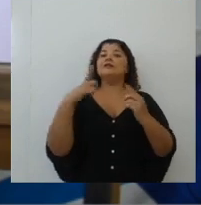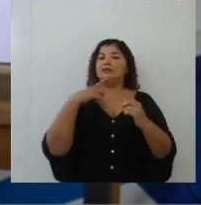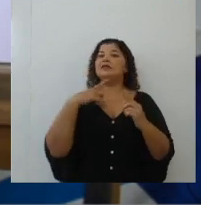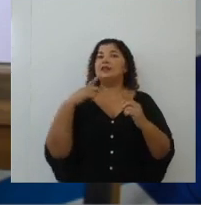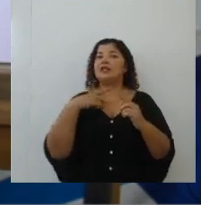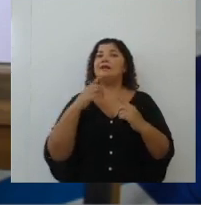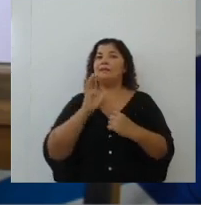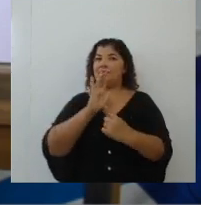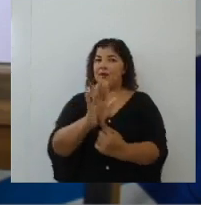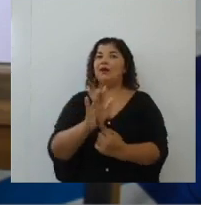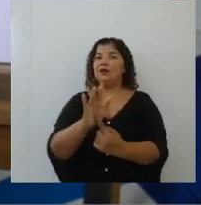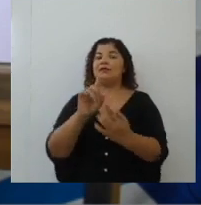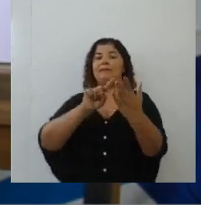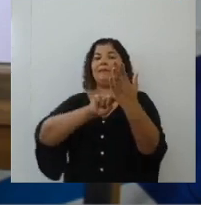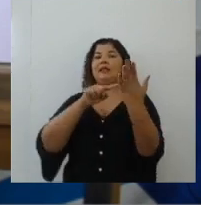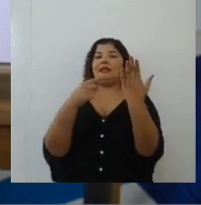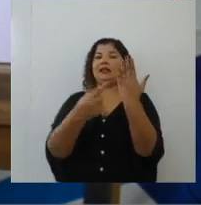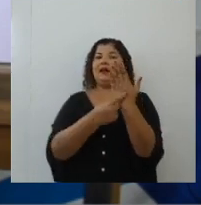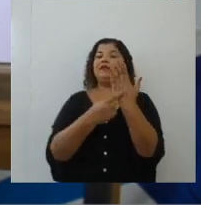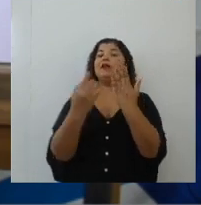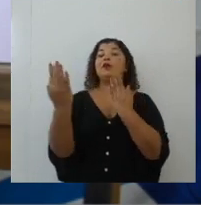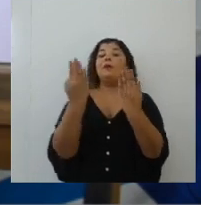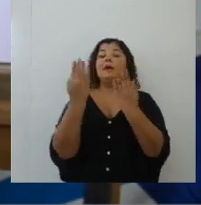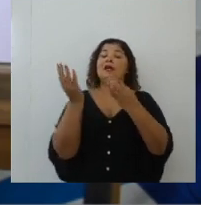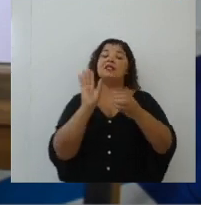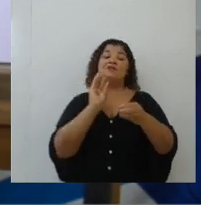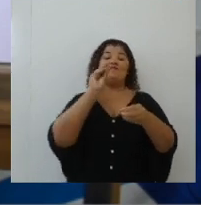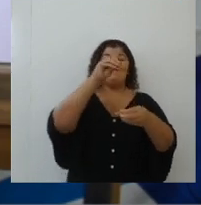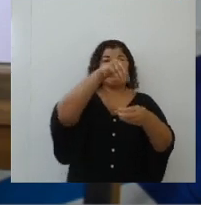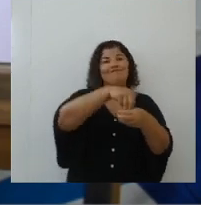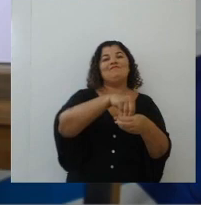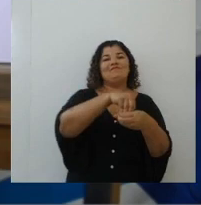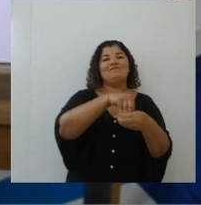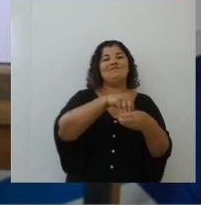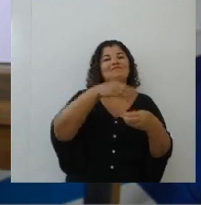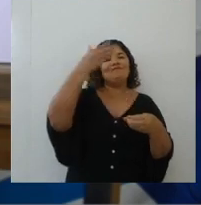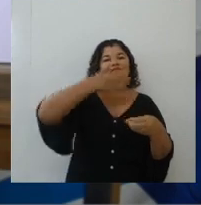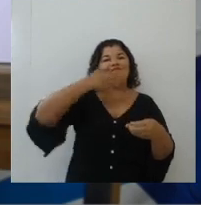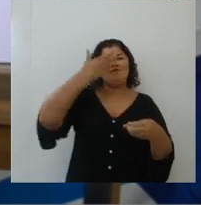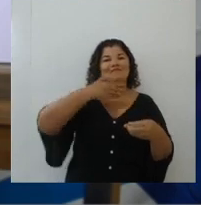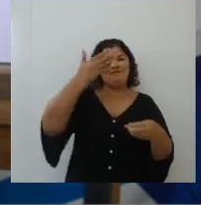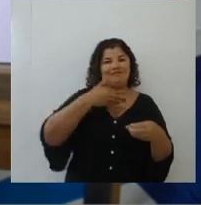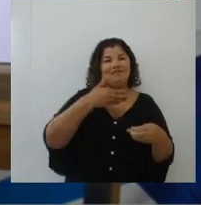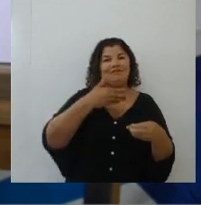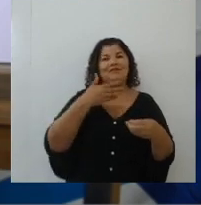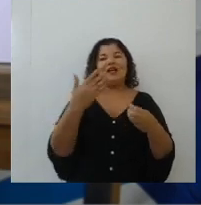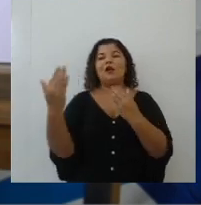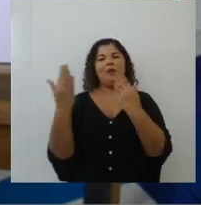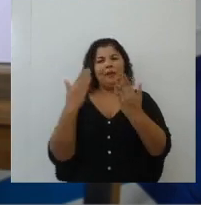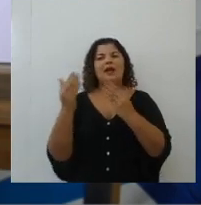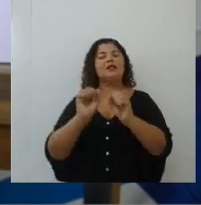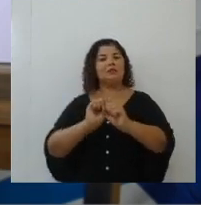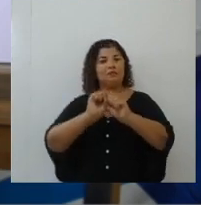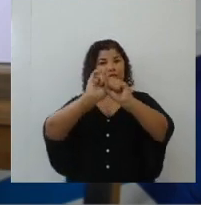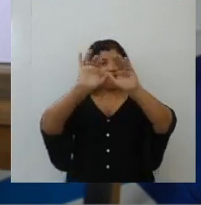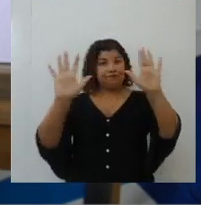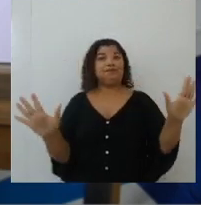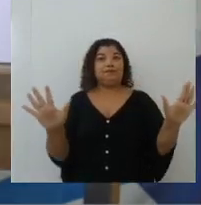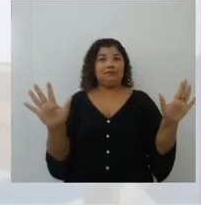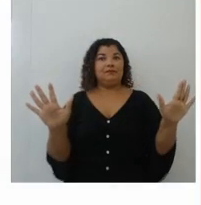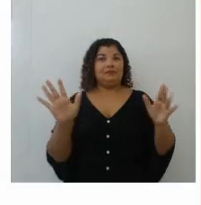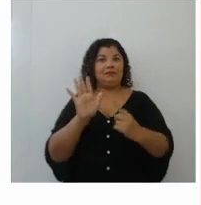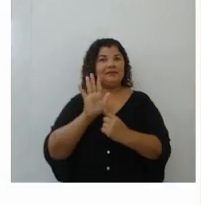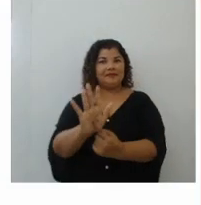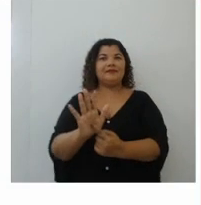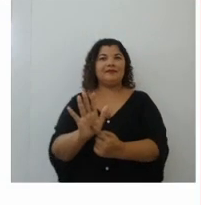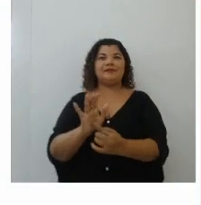Ou seja, a metáfora é a comparação implícita, a comparação é a comparação explícita. Está na sua tela,